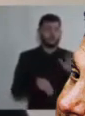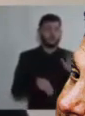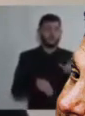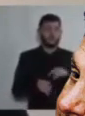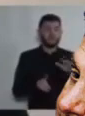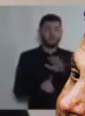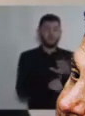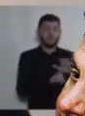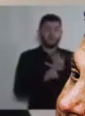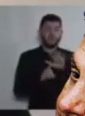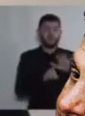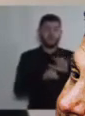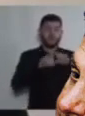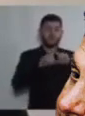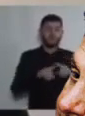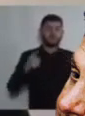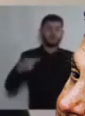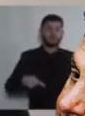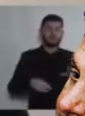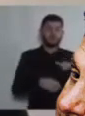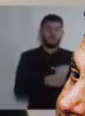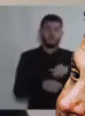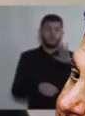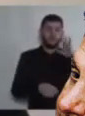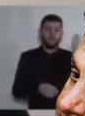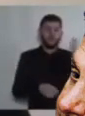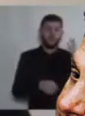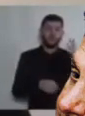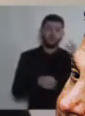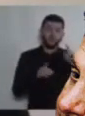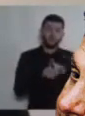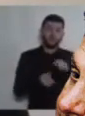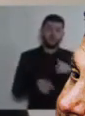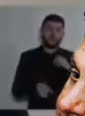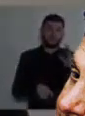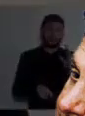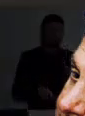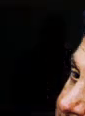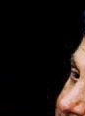disputa eleitoral, conforme asseveram inúmeros jornalistas políticos,